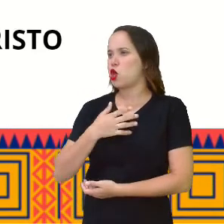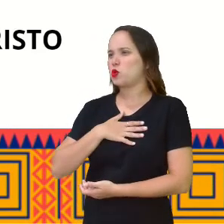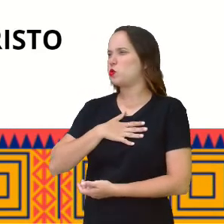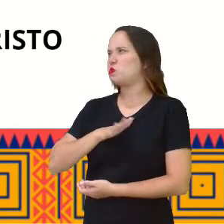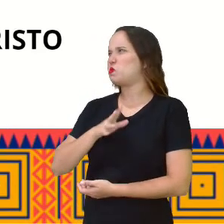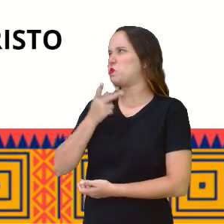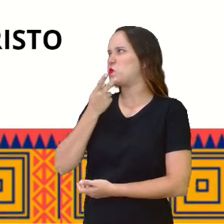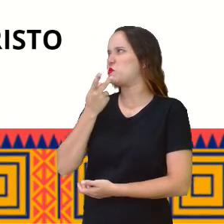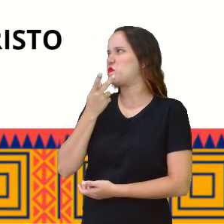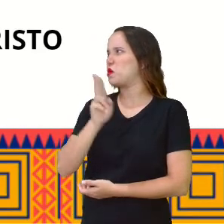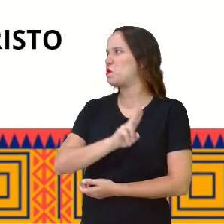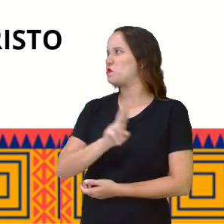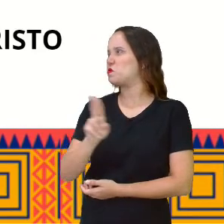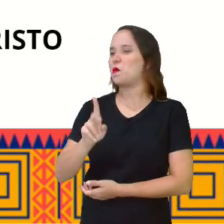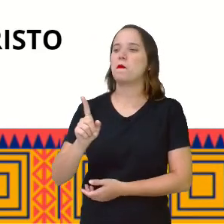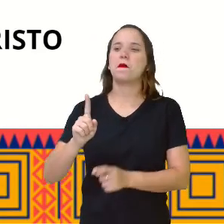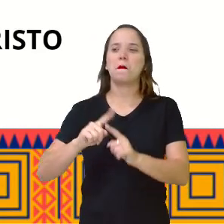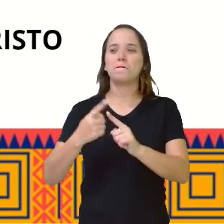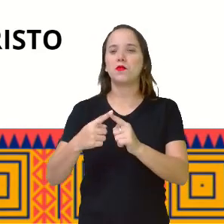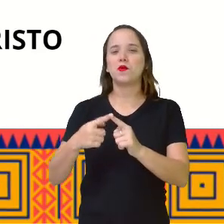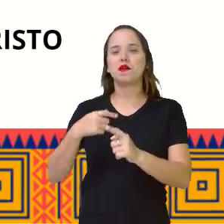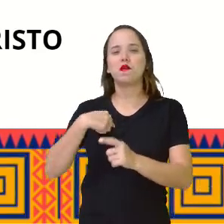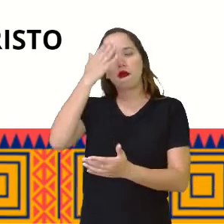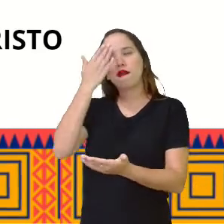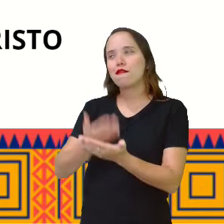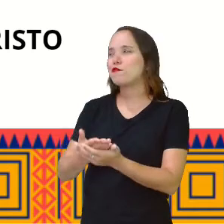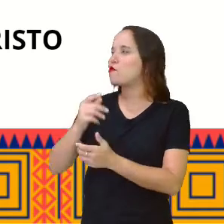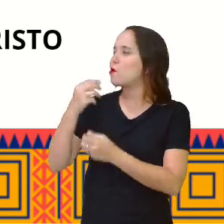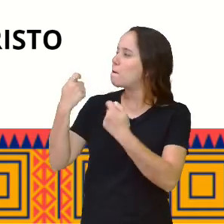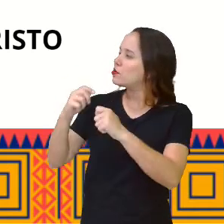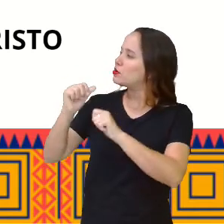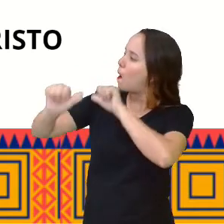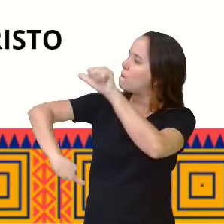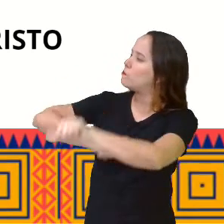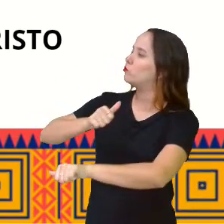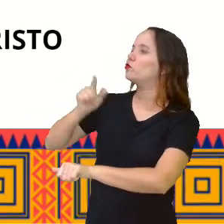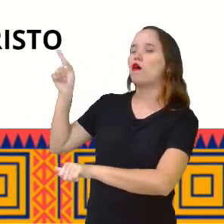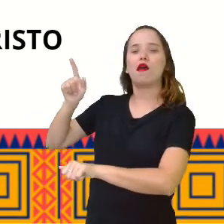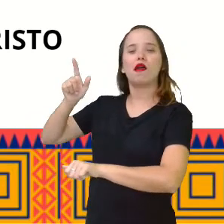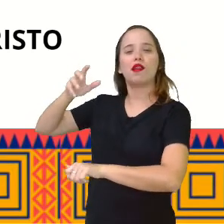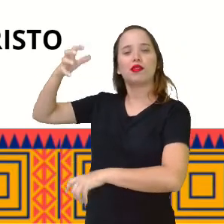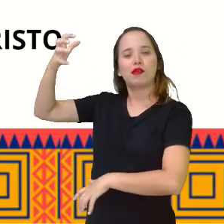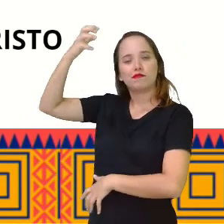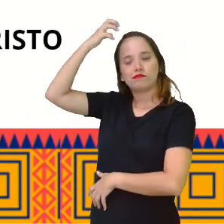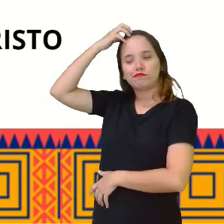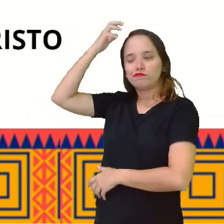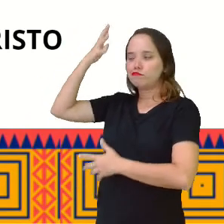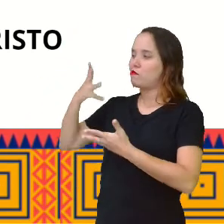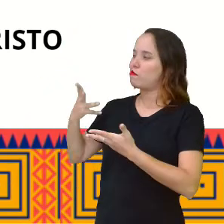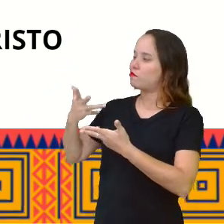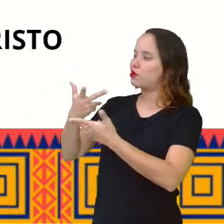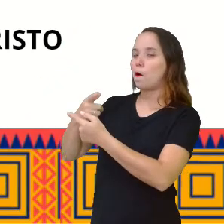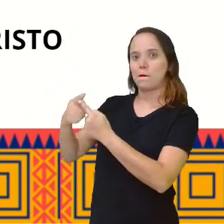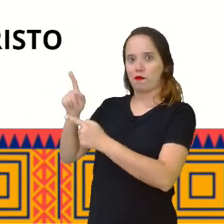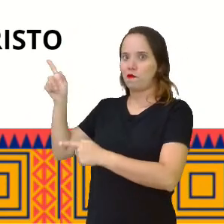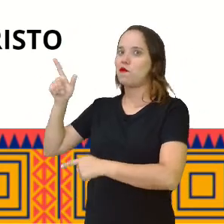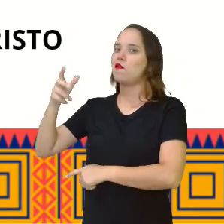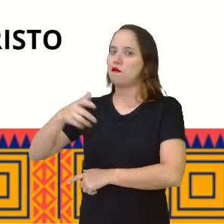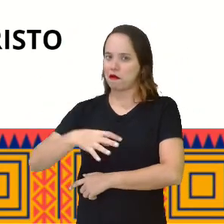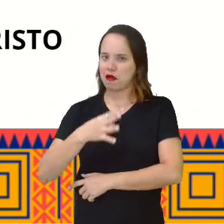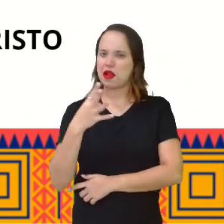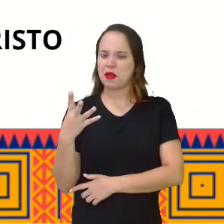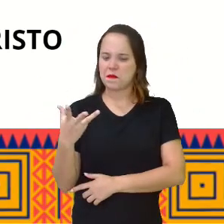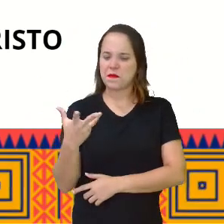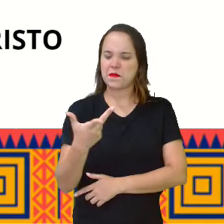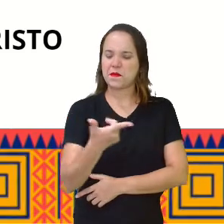Conceição Evaristo. Acho que a gente deveria chamar de Nossa Majestade, porque ela é genial. Se vocês não conhecem Conceição Evaristo,